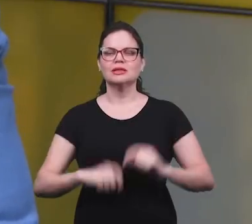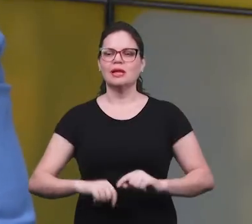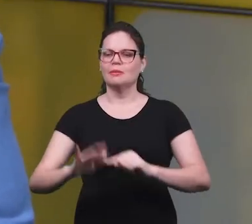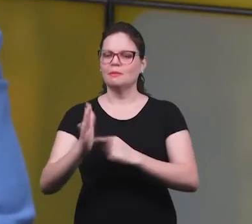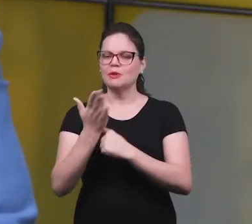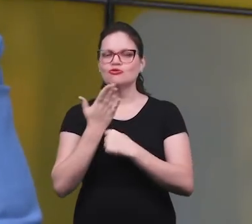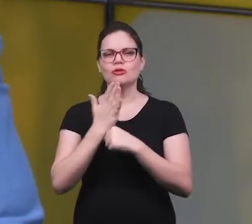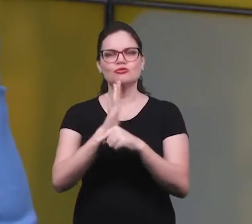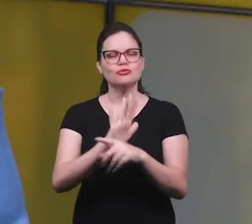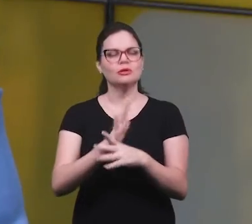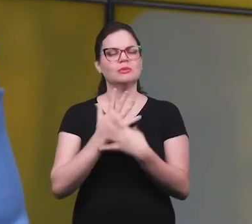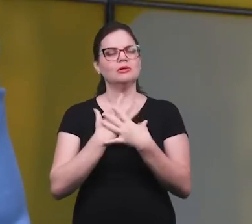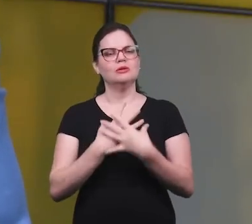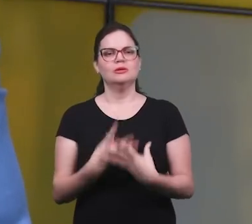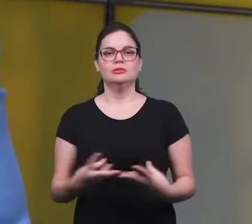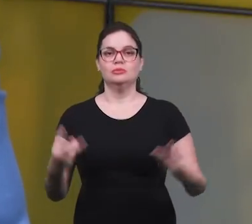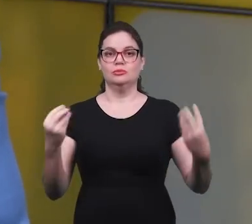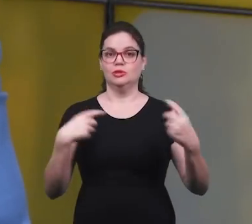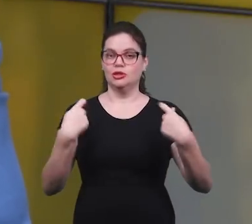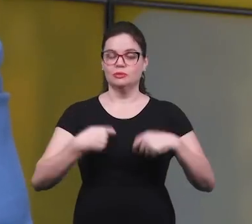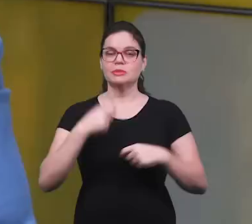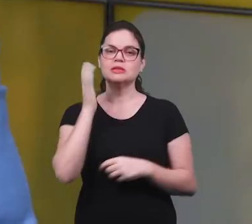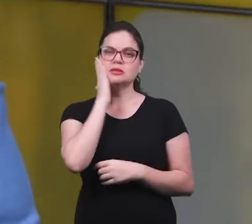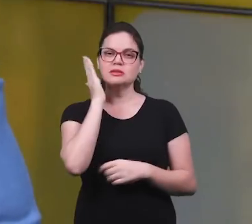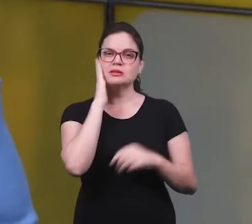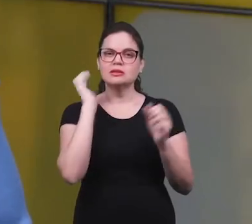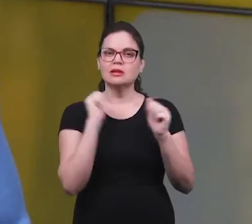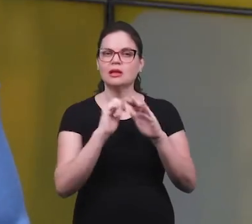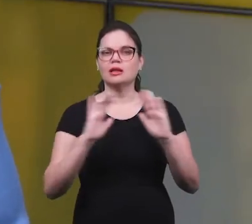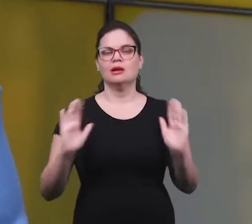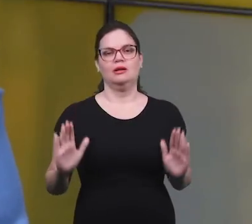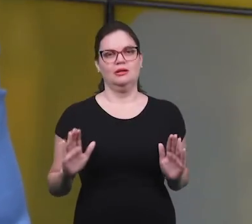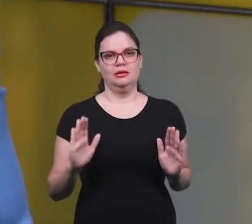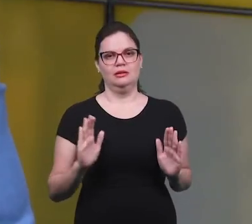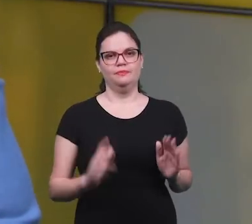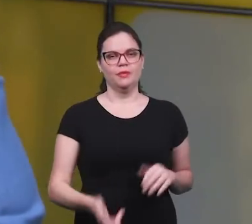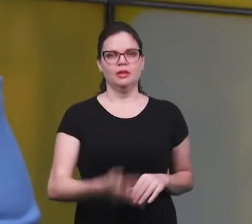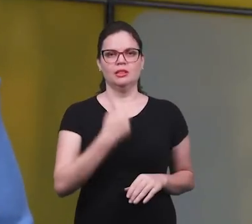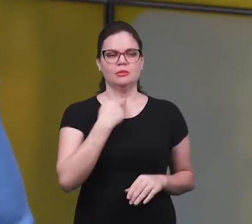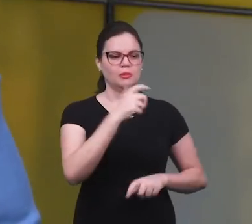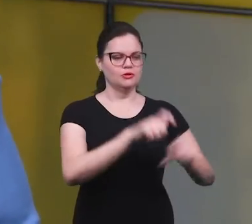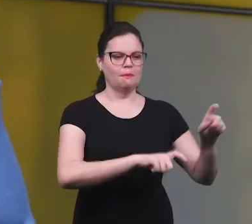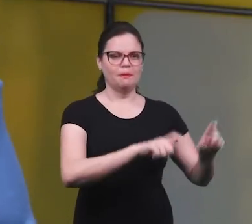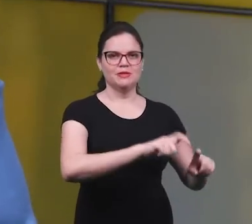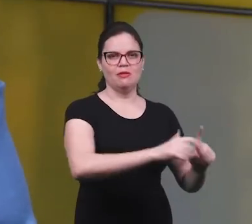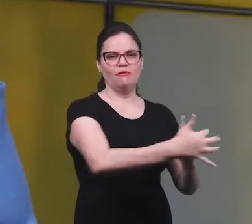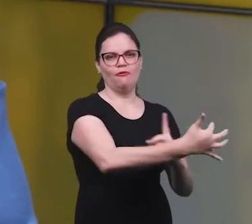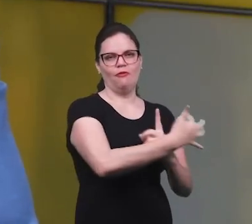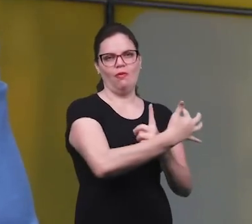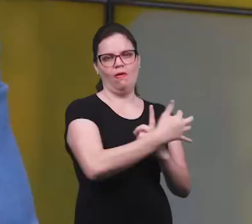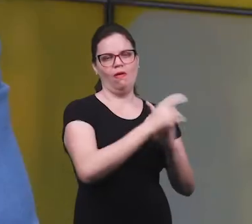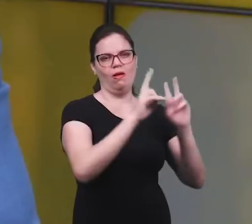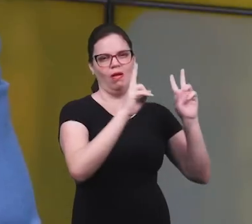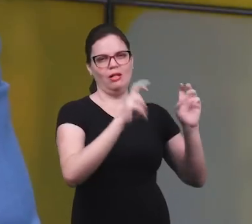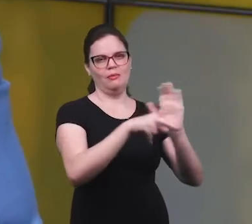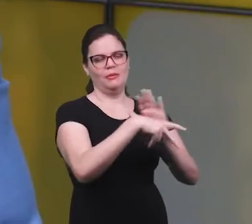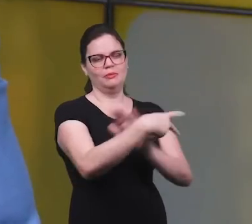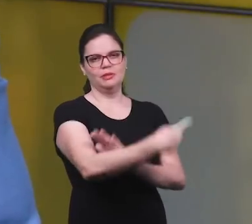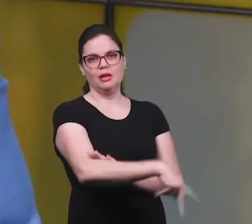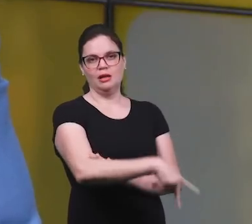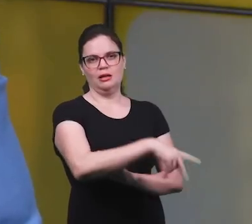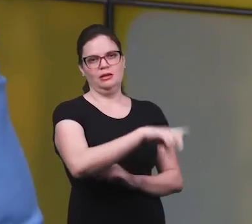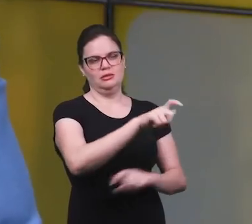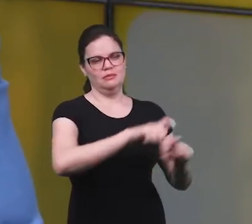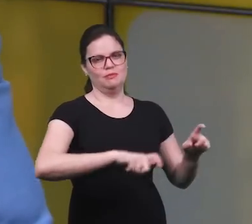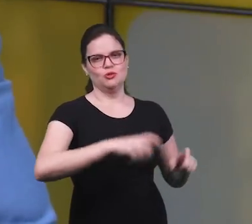precisamos entender isso e não deixarmos sermos influenciados por uma visão